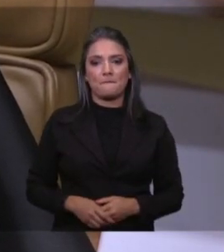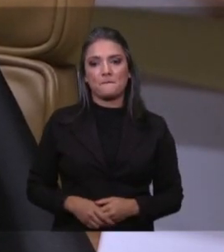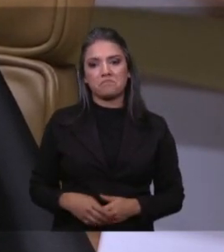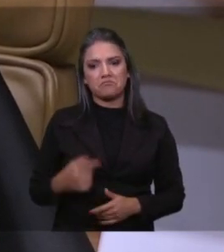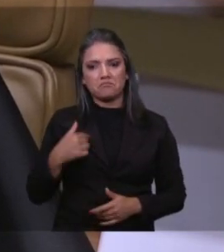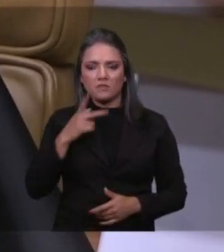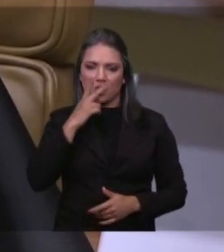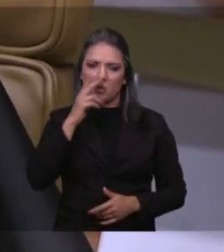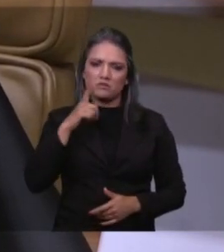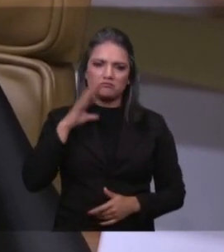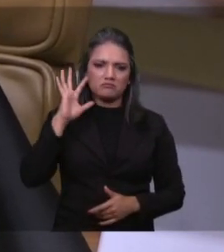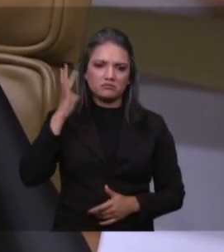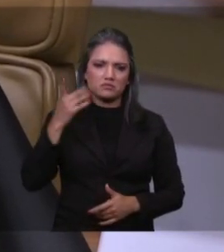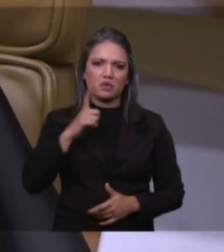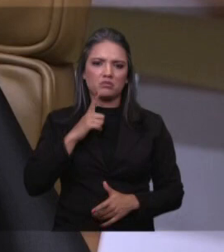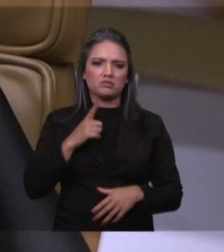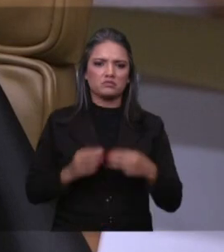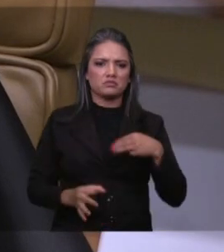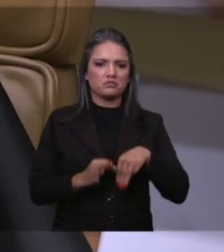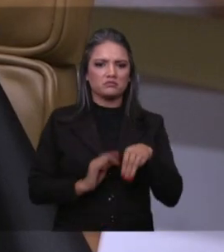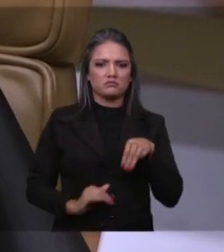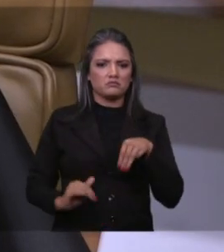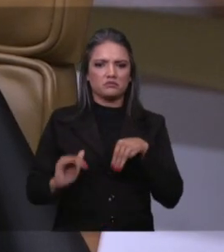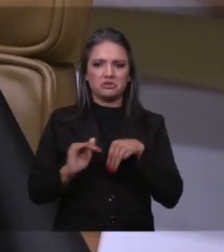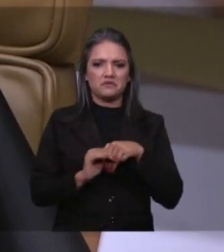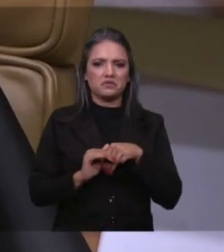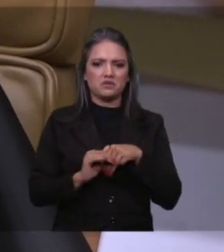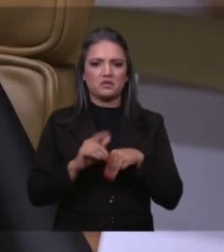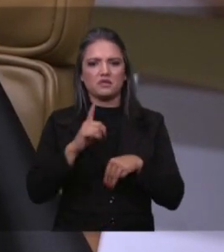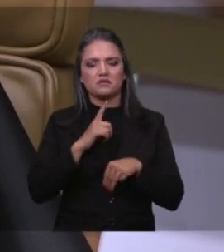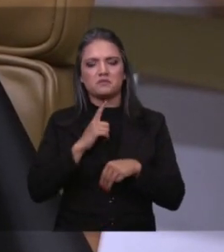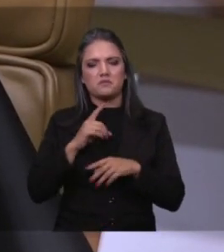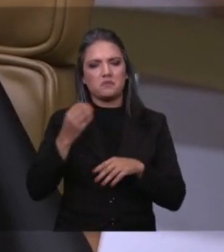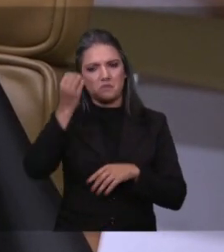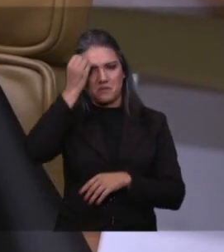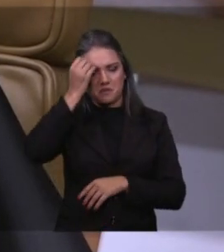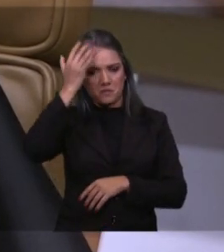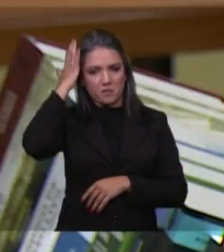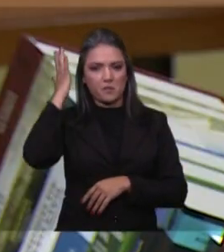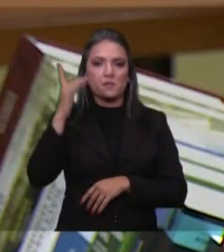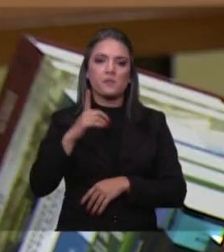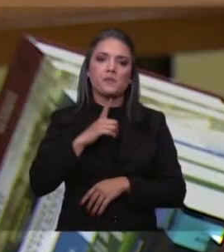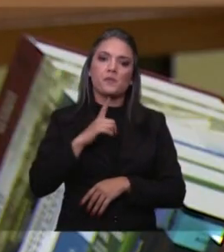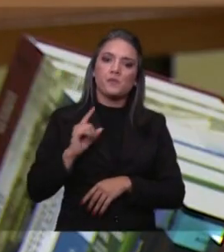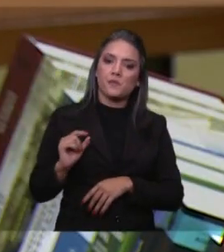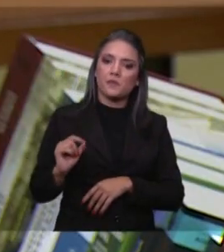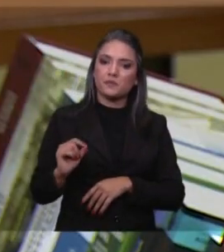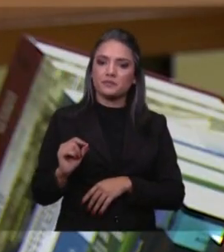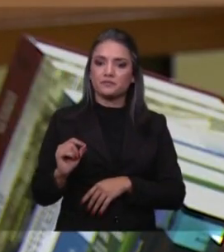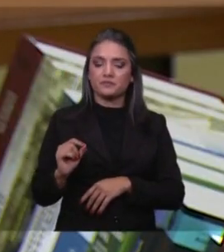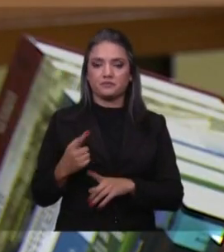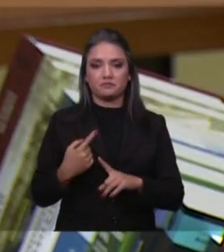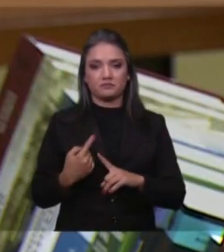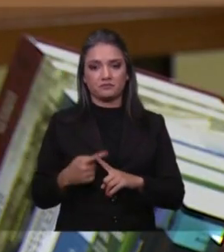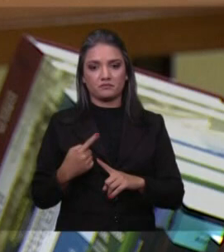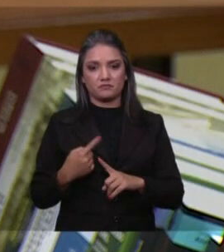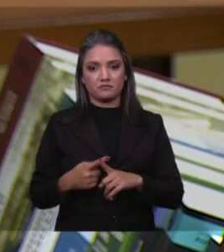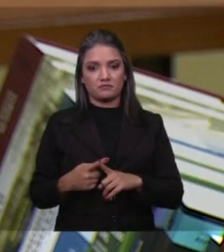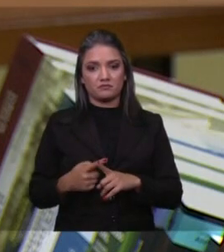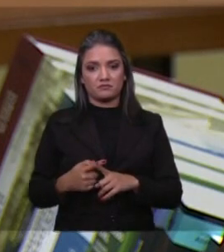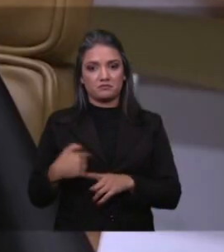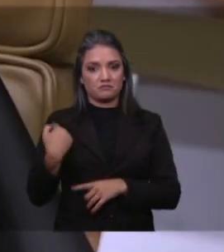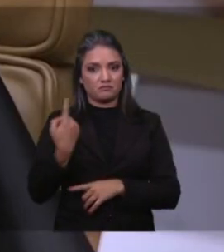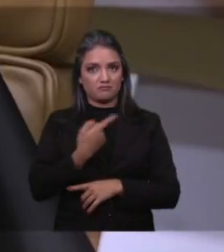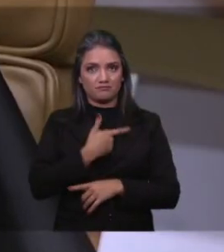a solução que o ministro Luiz Fux traz no presente caso, até porque nós não tínhamos a dimensão,